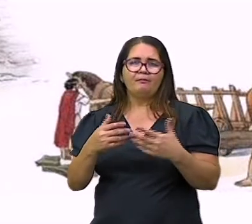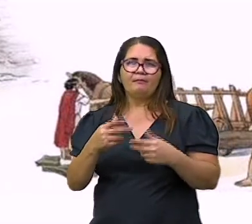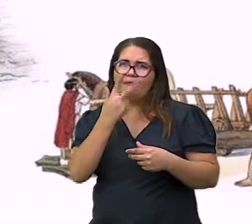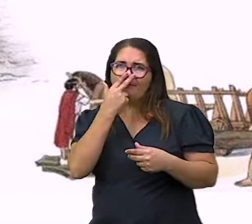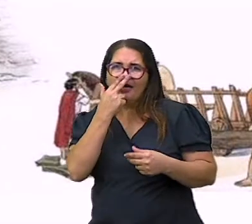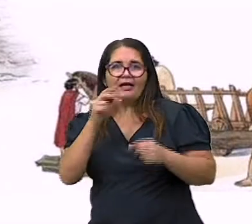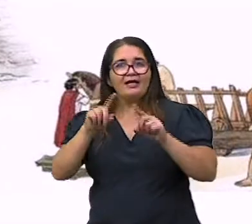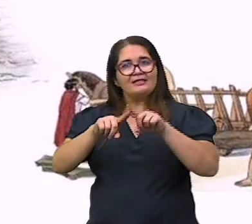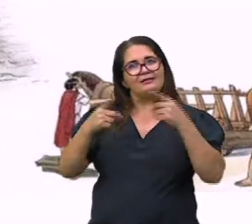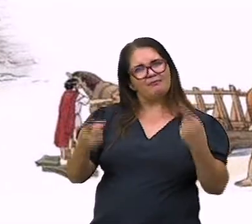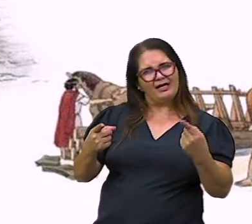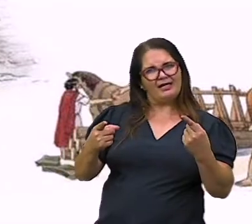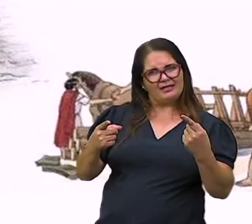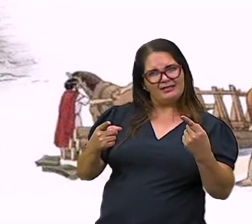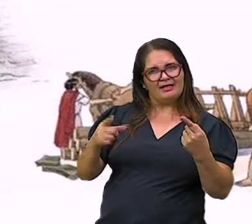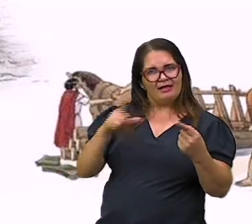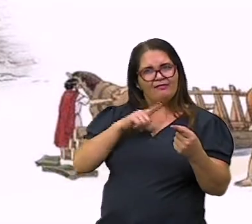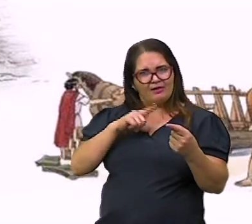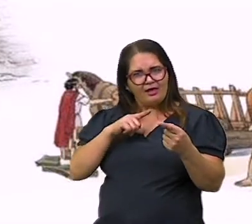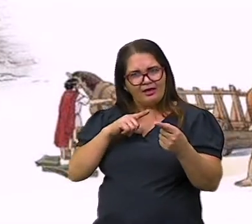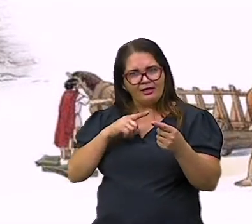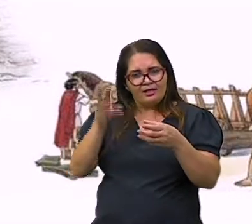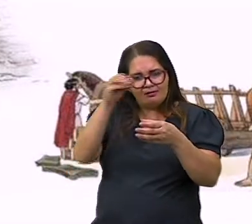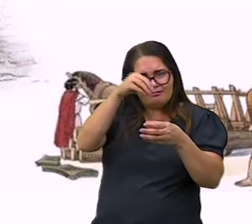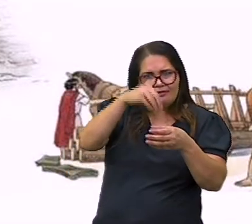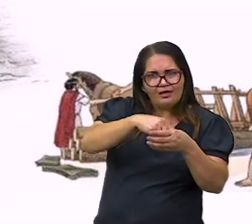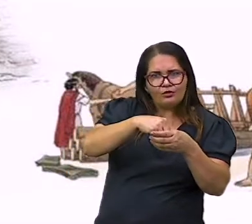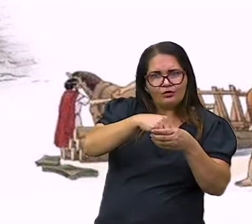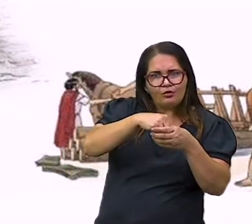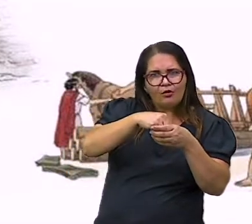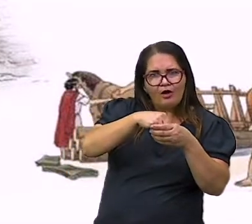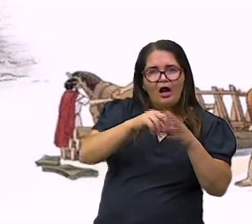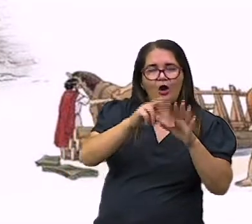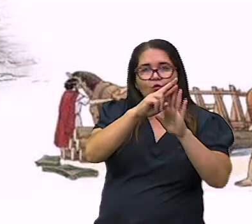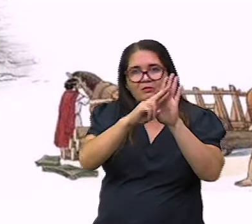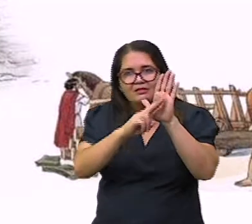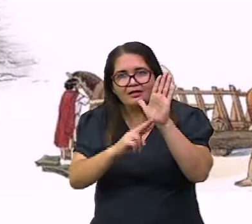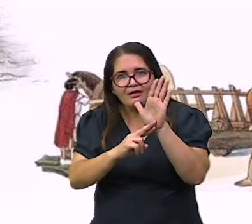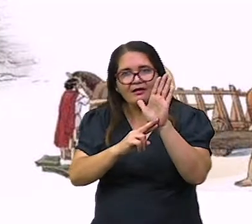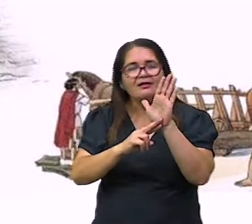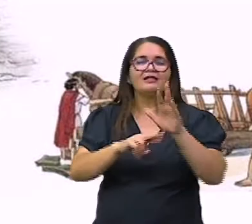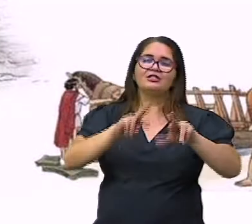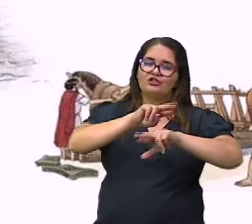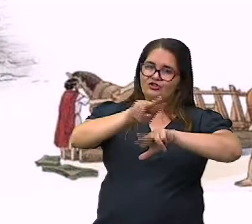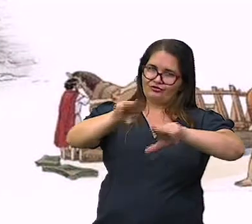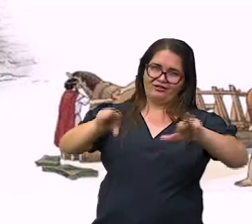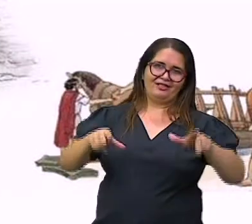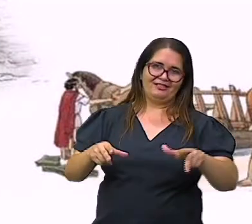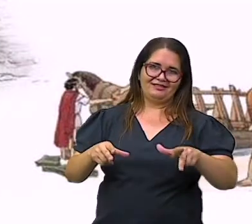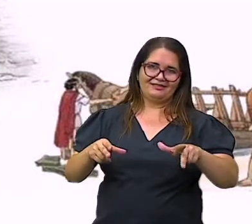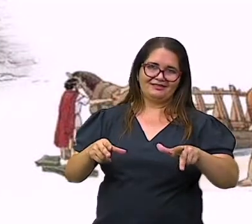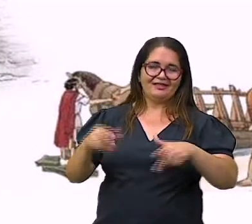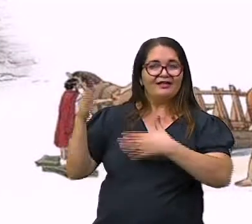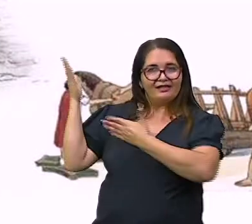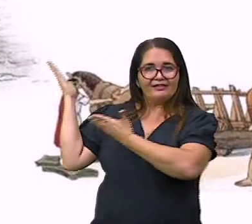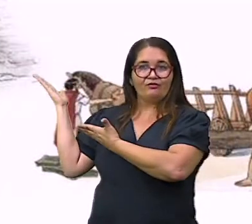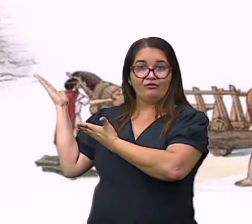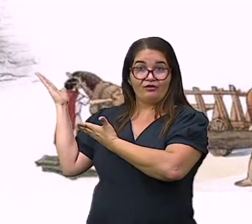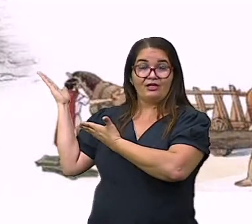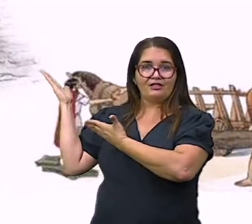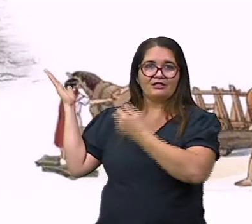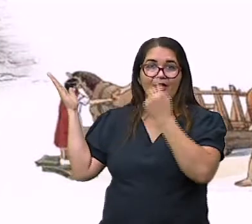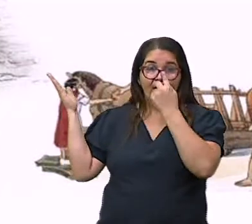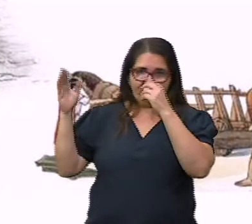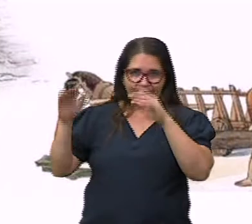florescer. Então, por isso que nós temos o linear A, que ainda está sendo estudada, e a linear B,